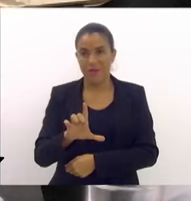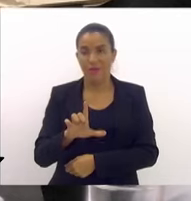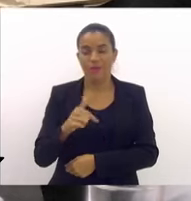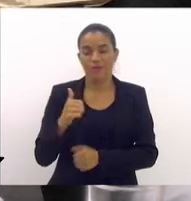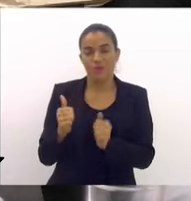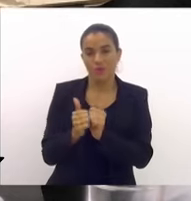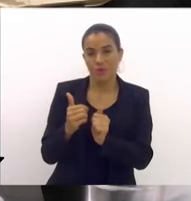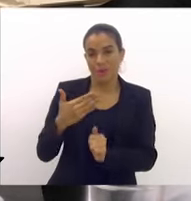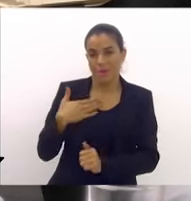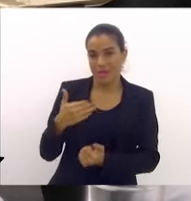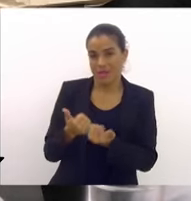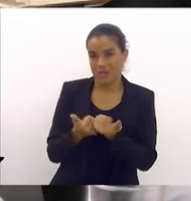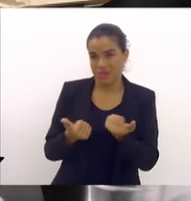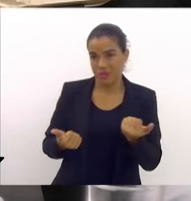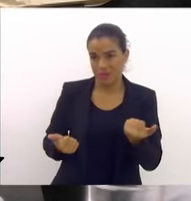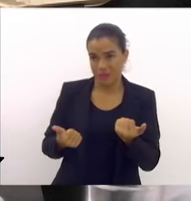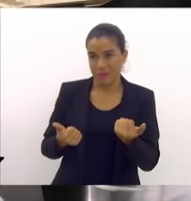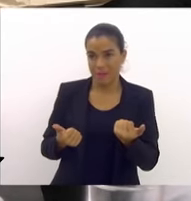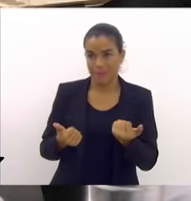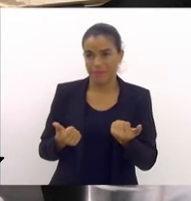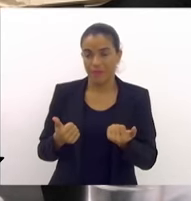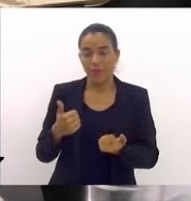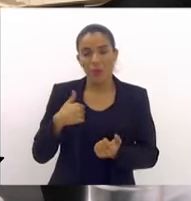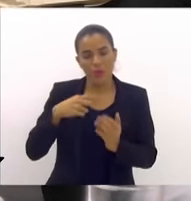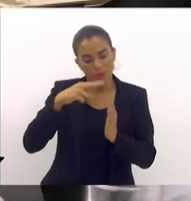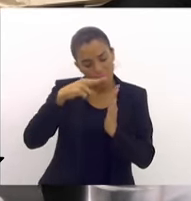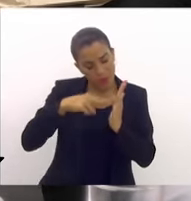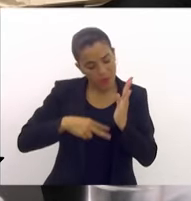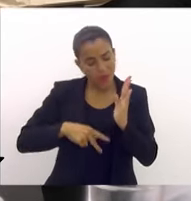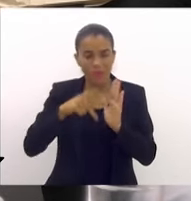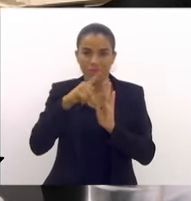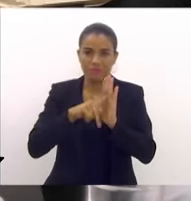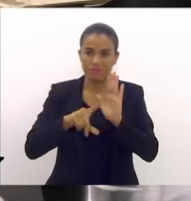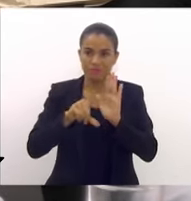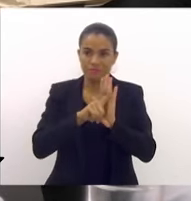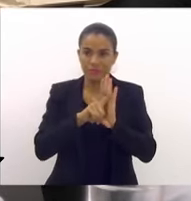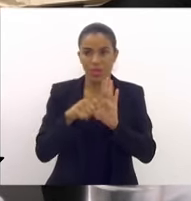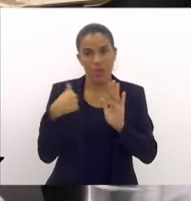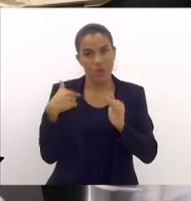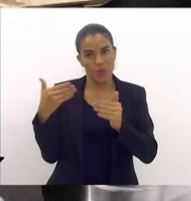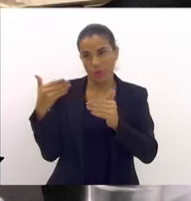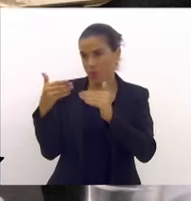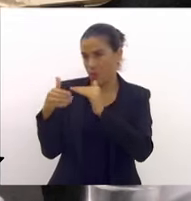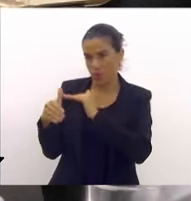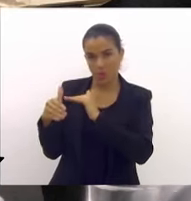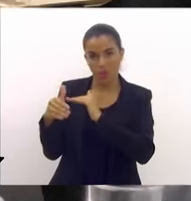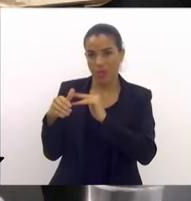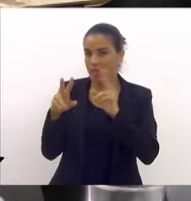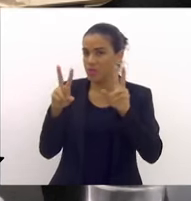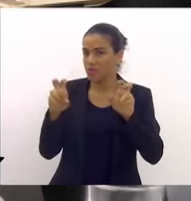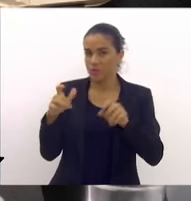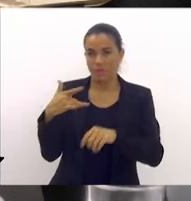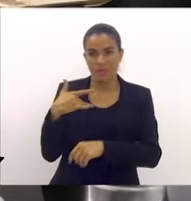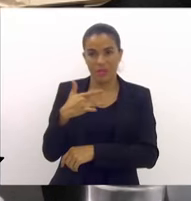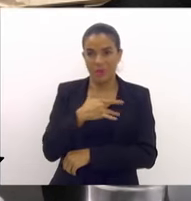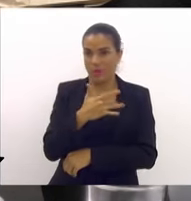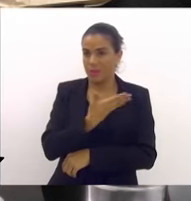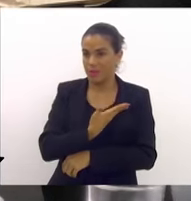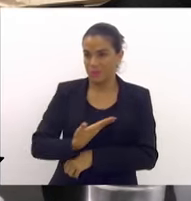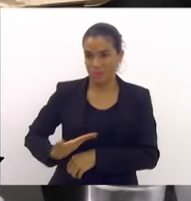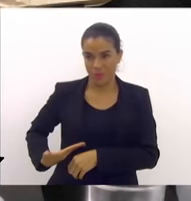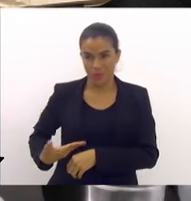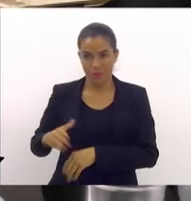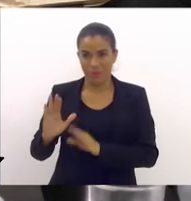assessoria. Primeiramente, quando eu olhei o projeto, eu não concordo que seja uma questão de saúde. Saúde pública